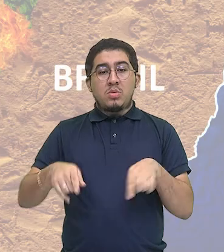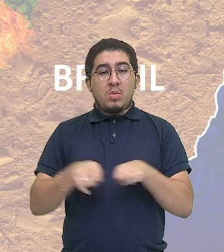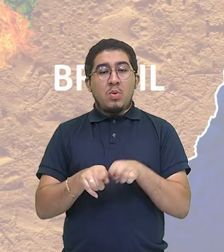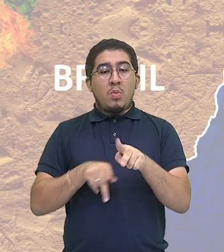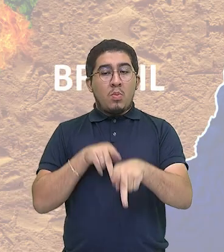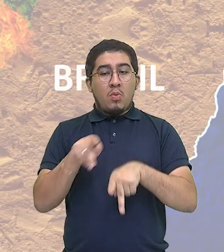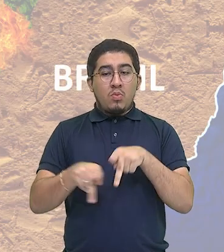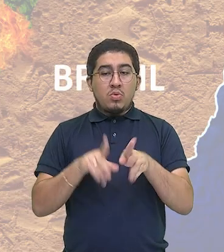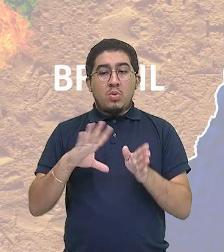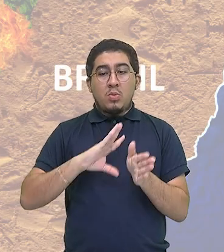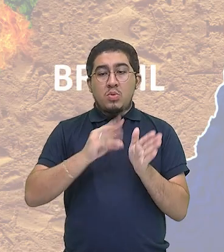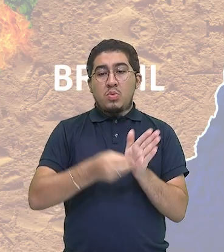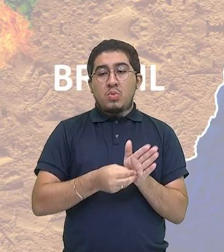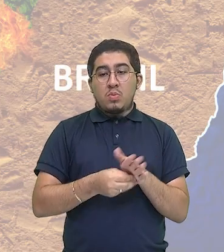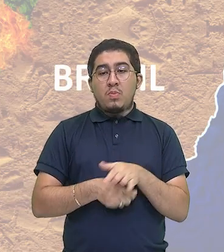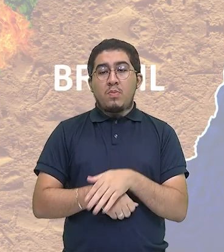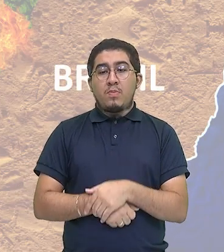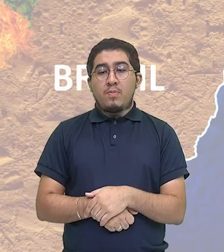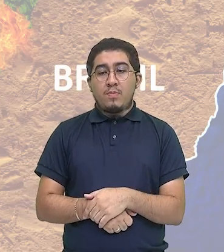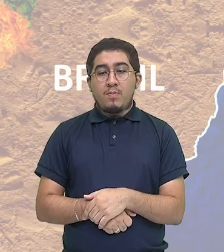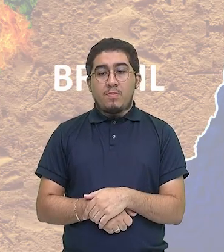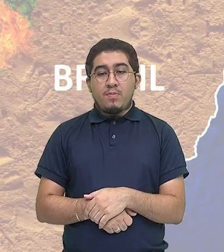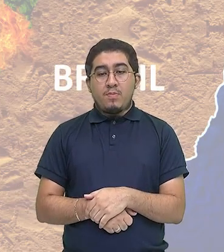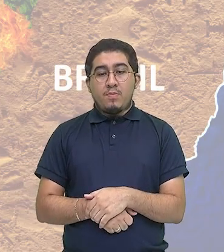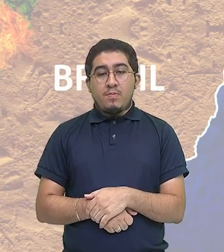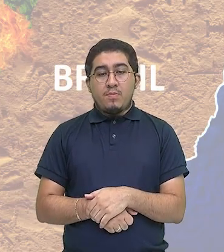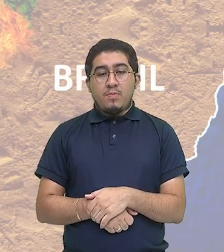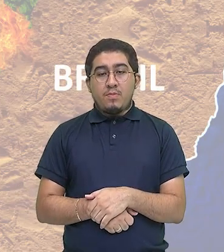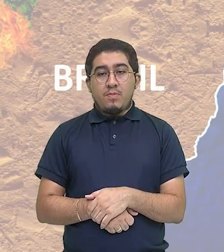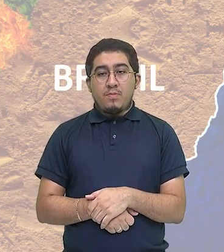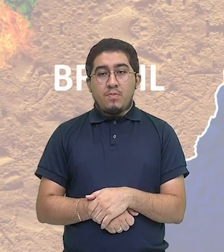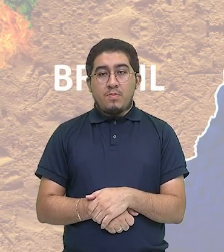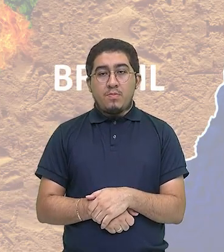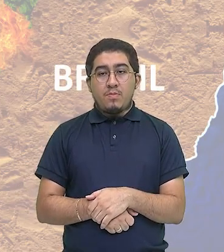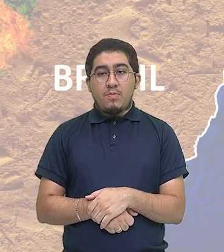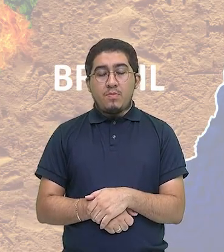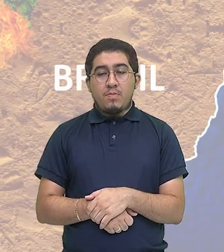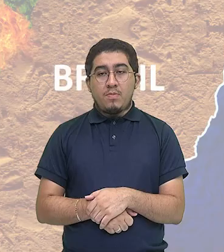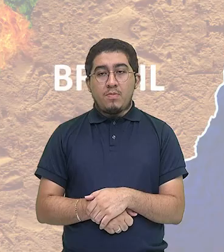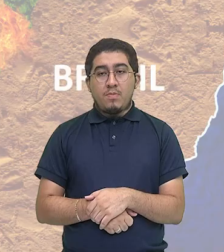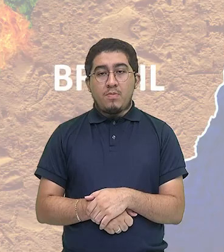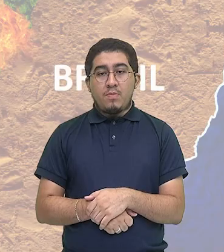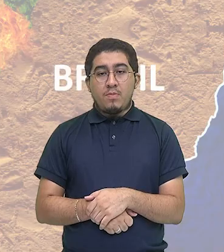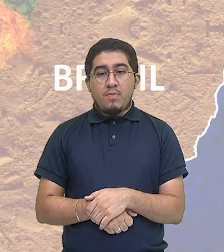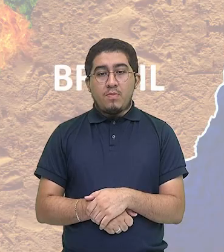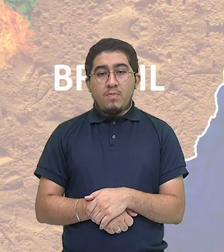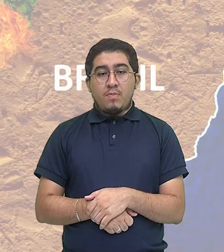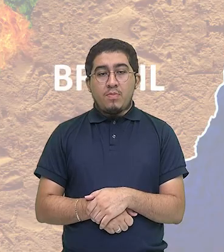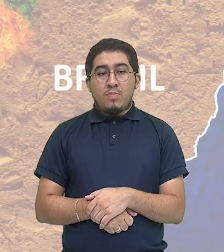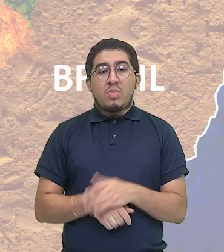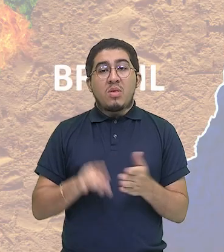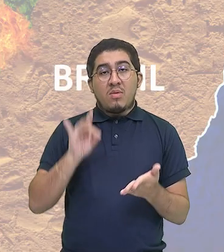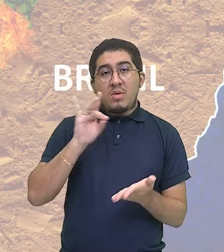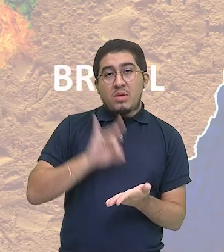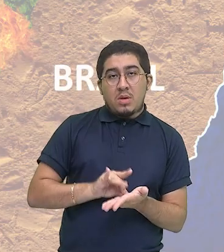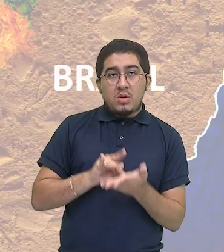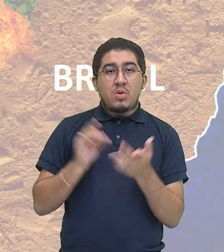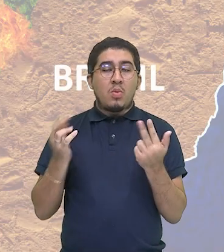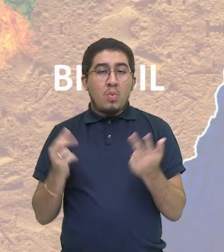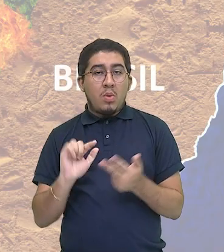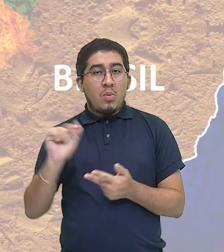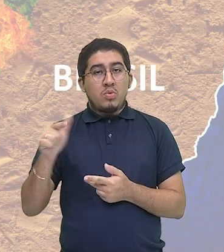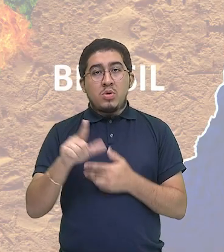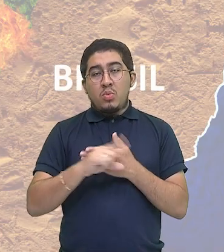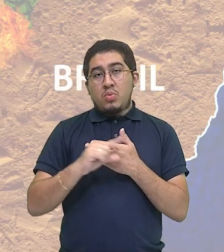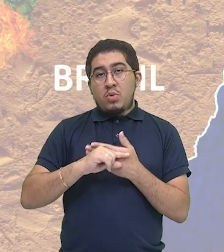povos amazônicos. Olha só, confirmando exatamente o que Maria Glória Gon também